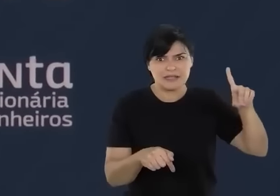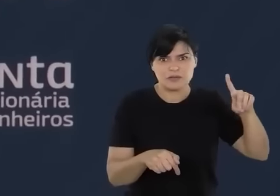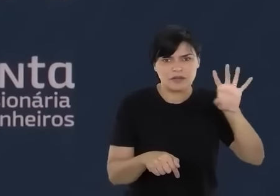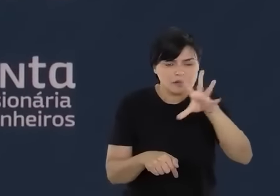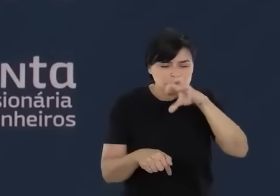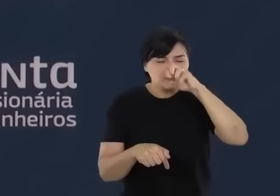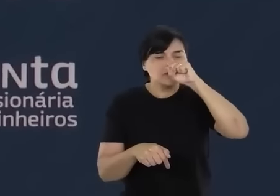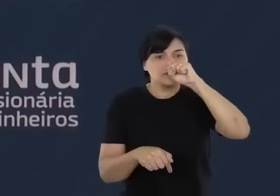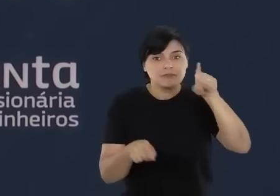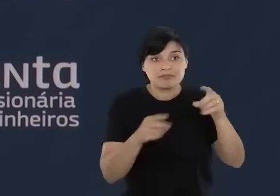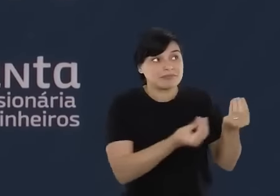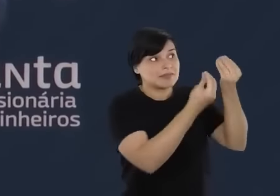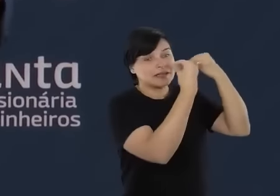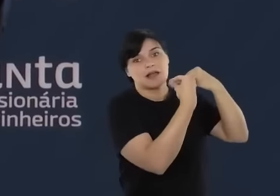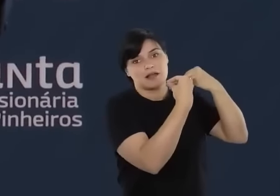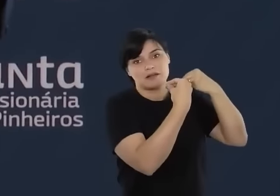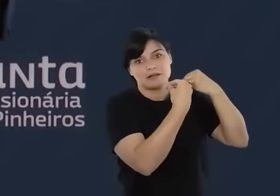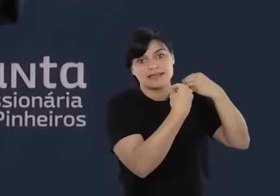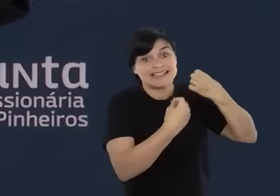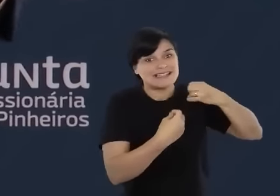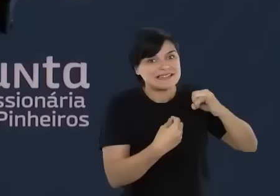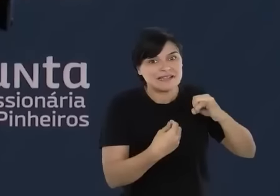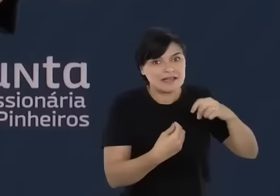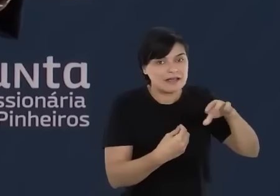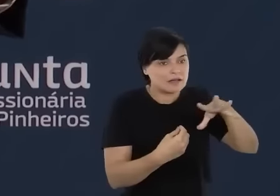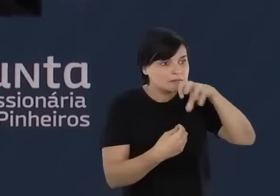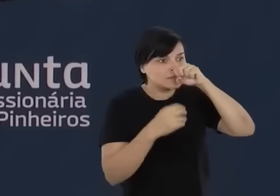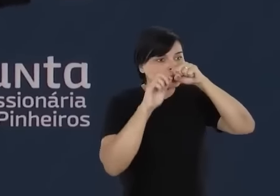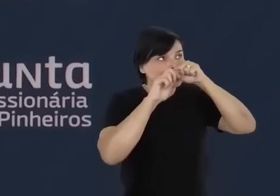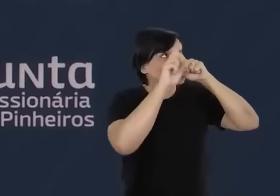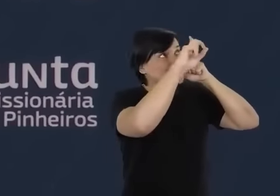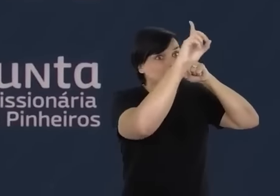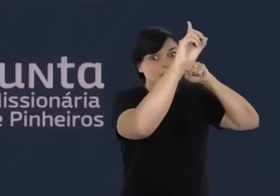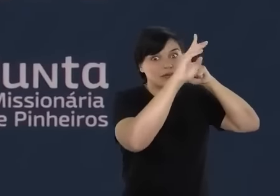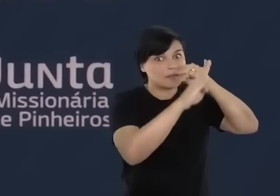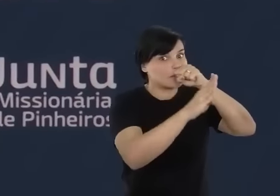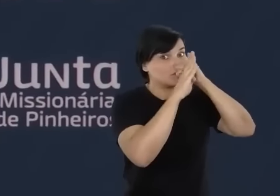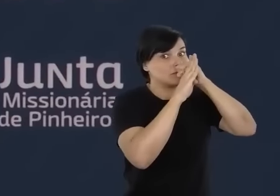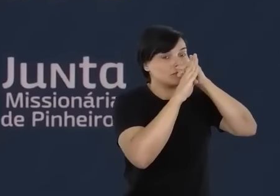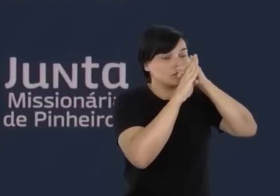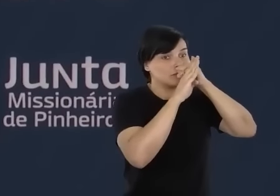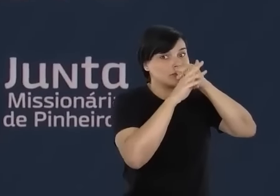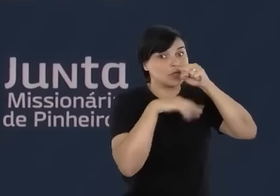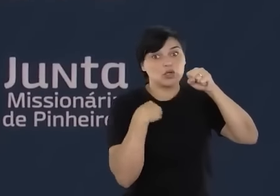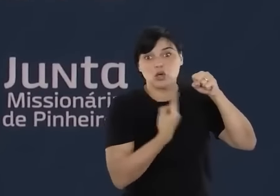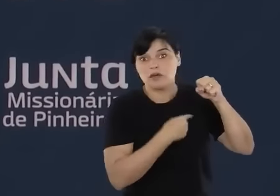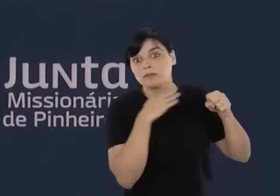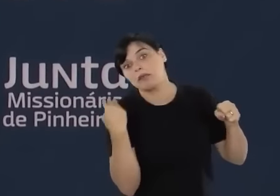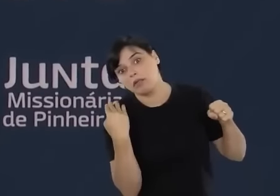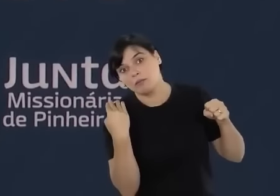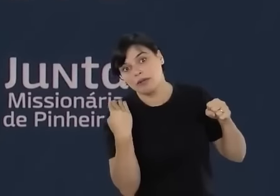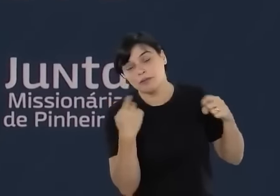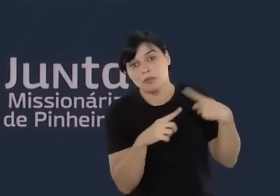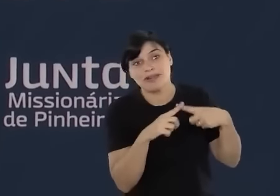pó Ele quem sustenta a vida ele é quem dá vida ele quem protege a vida ele que nos conduziu até aqui de força em força